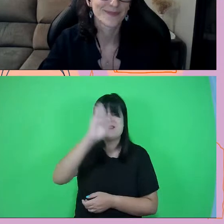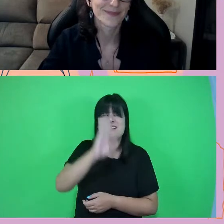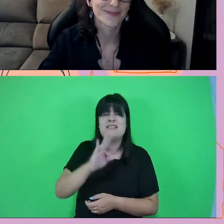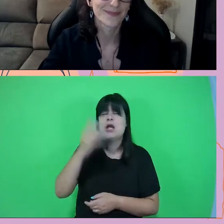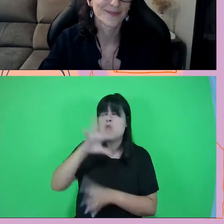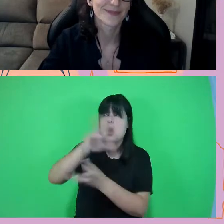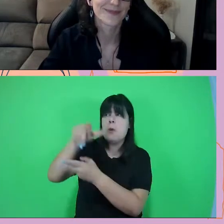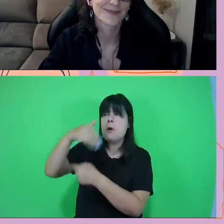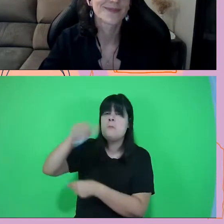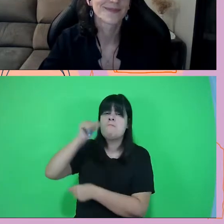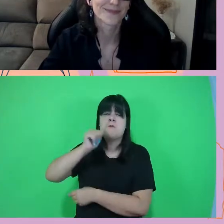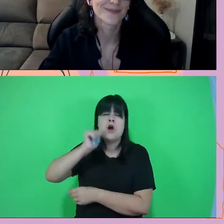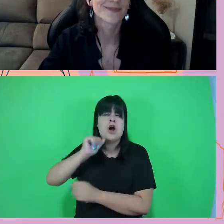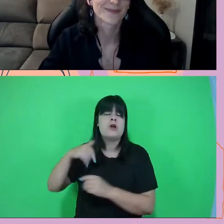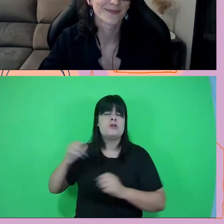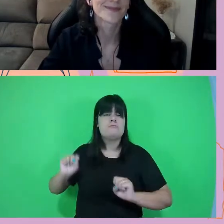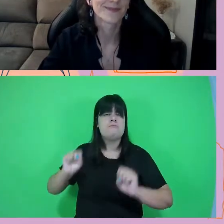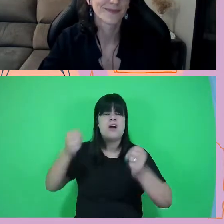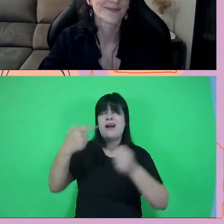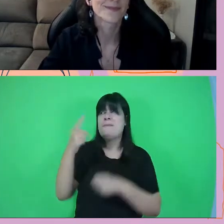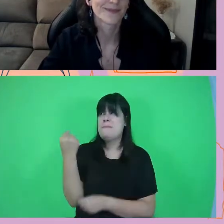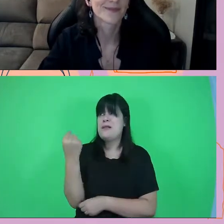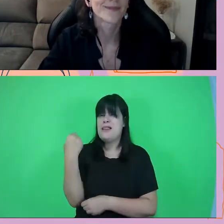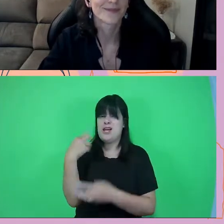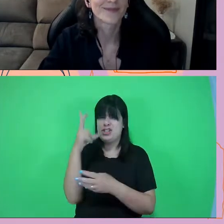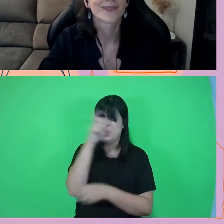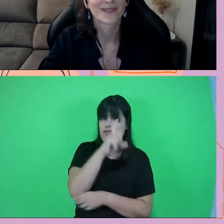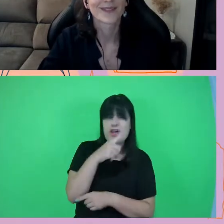frente elas vão enfrentar as dificuldades que a gente enfrenta hoje.